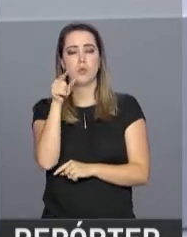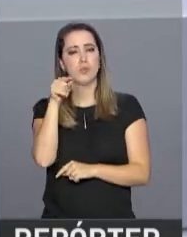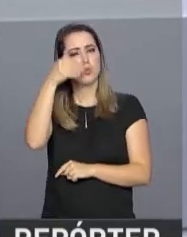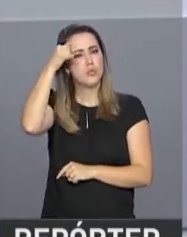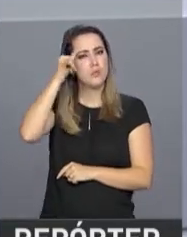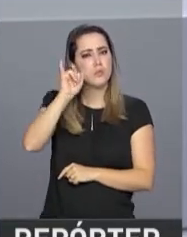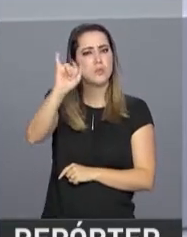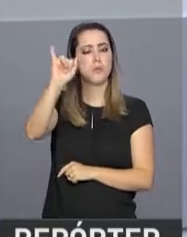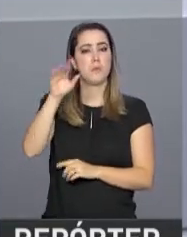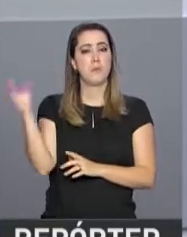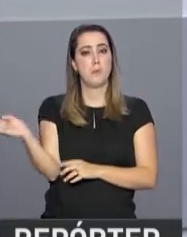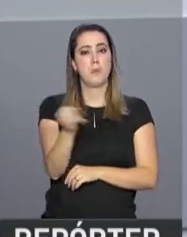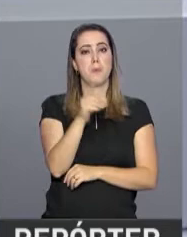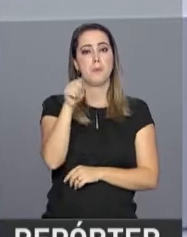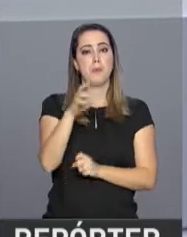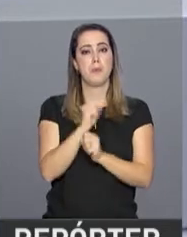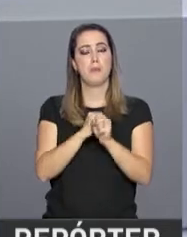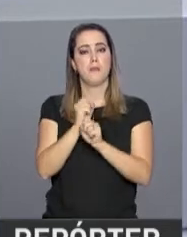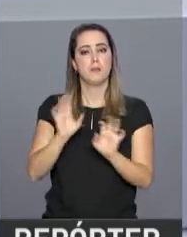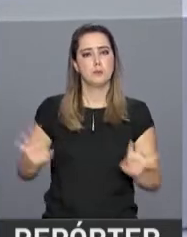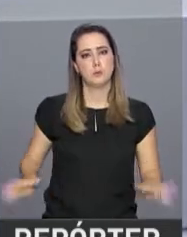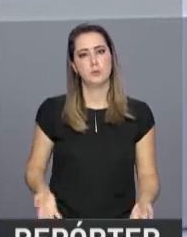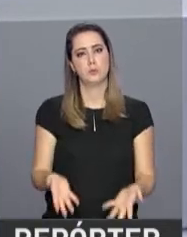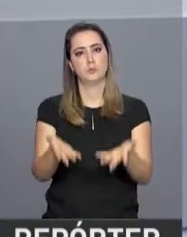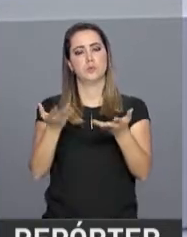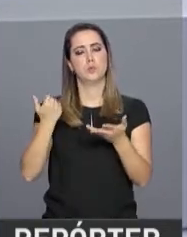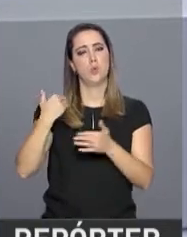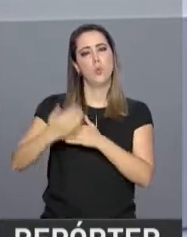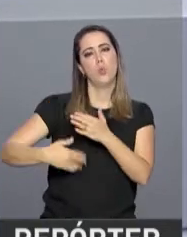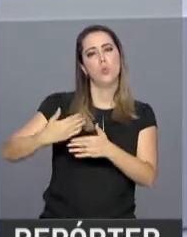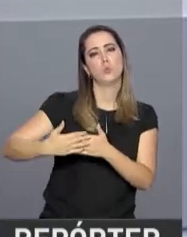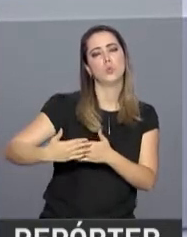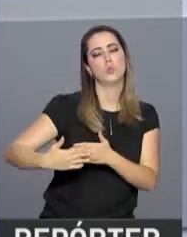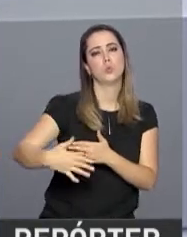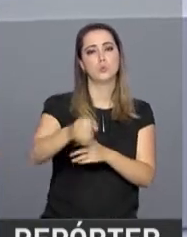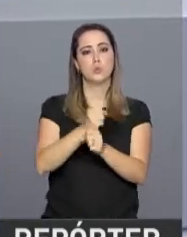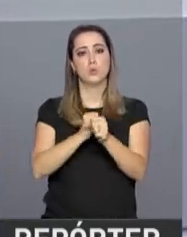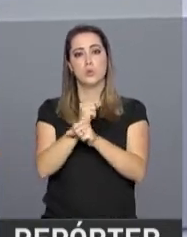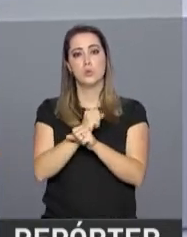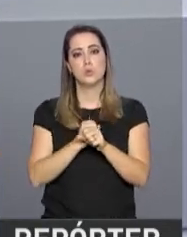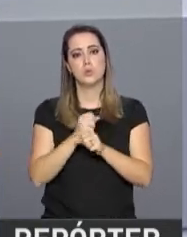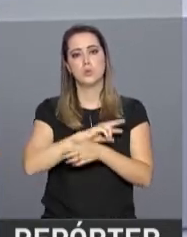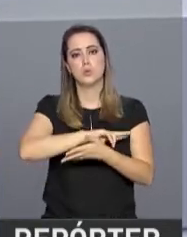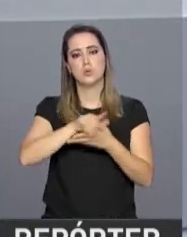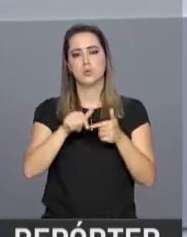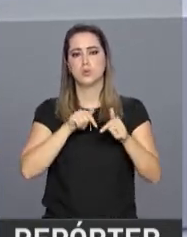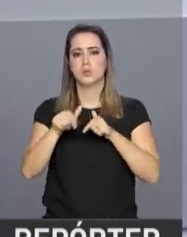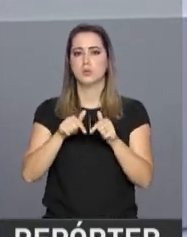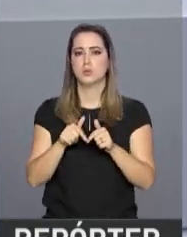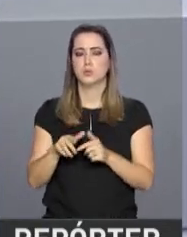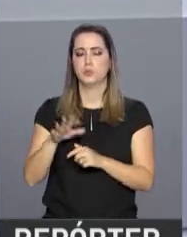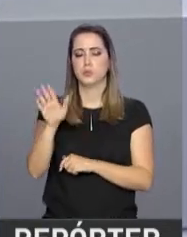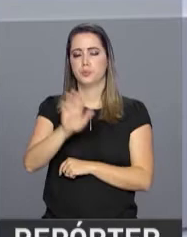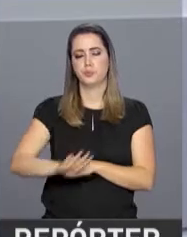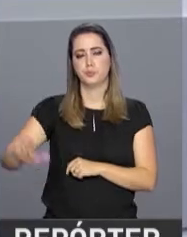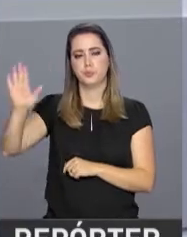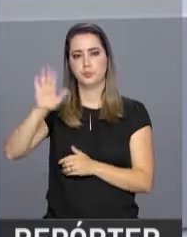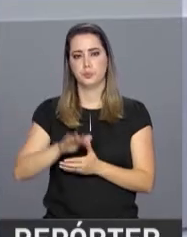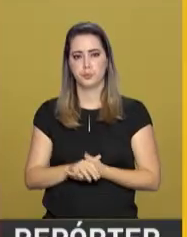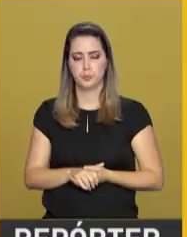de prevenção a novidade deste ano é que a mobilização vai durar o ano todo e contar com diversas ações em todo o